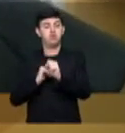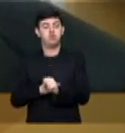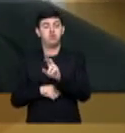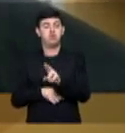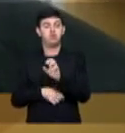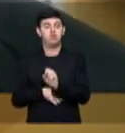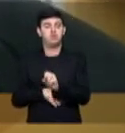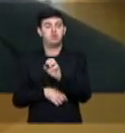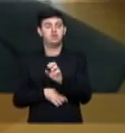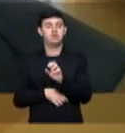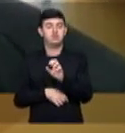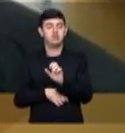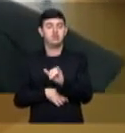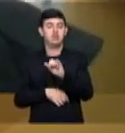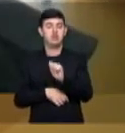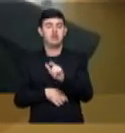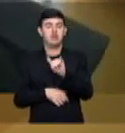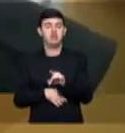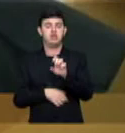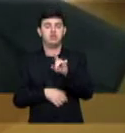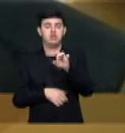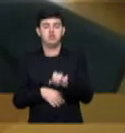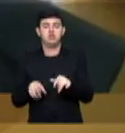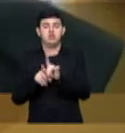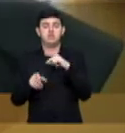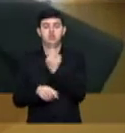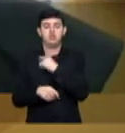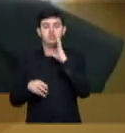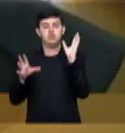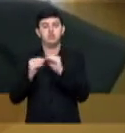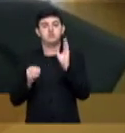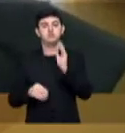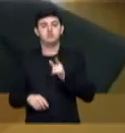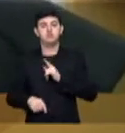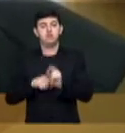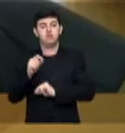a excelente autorregulamentação